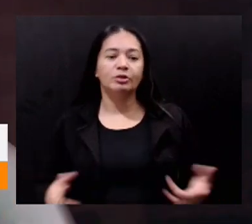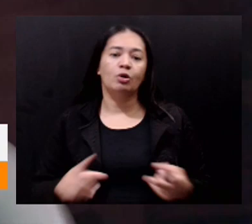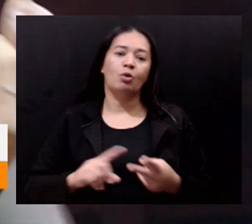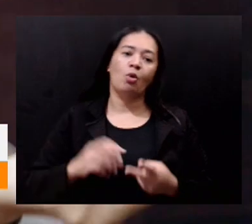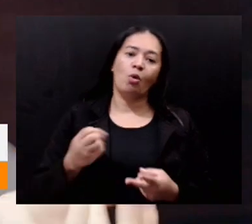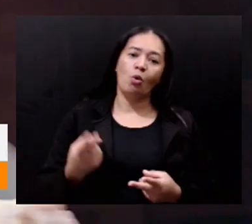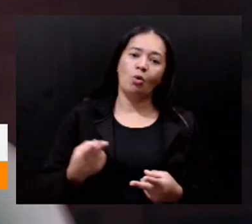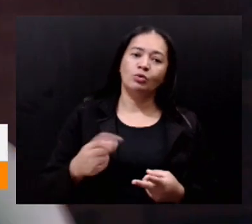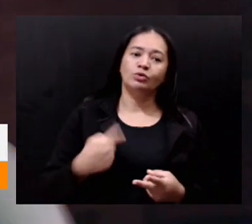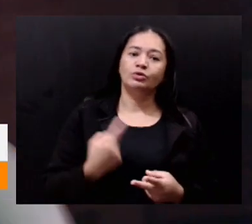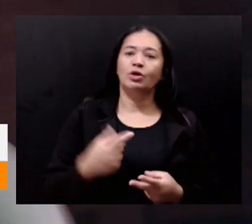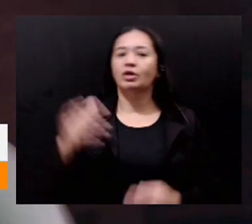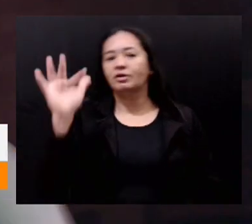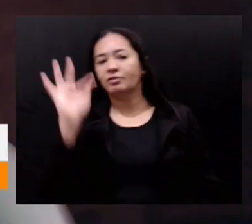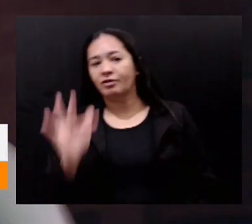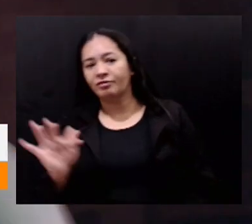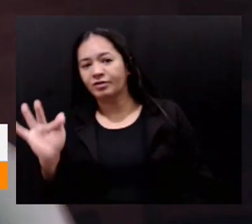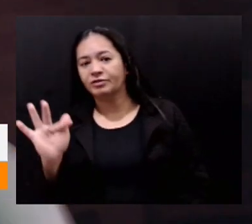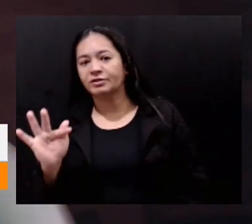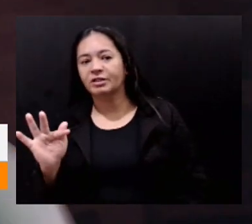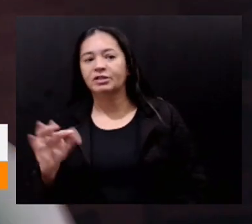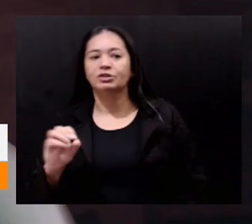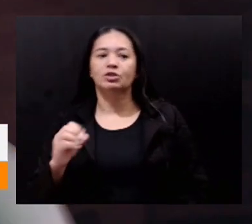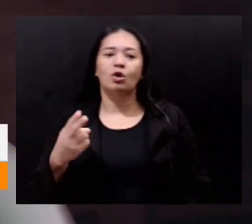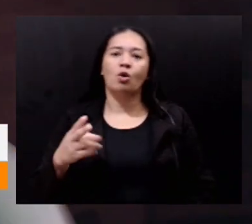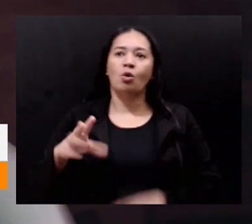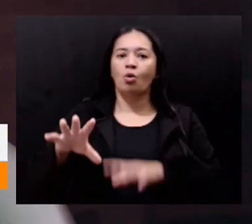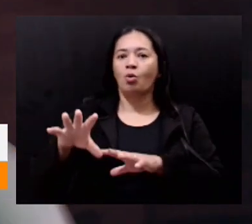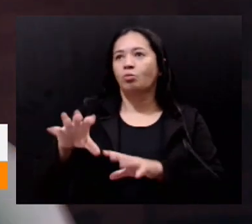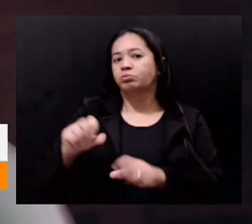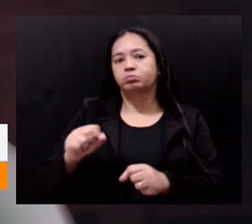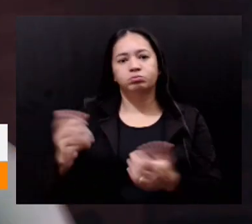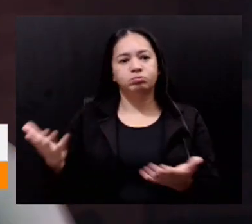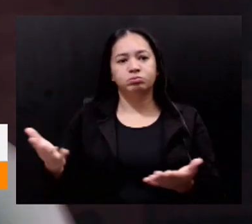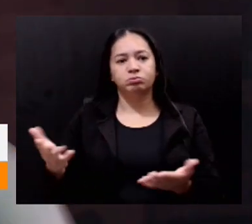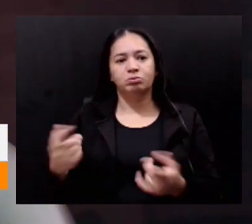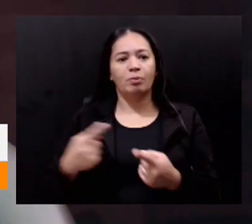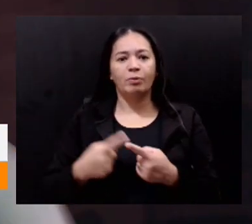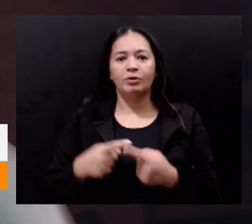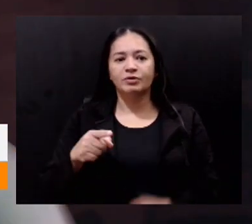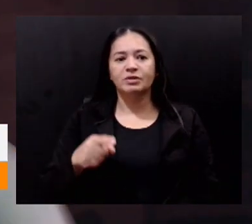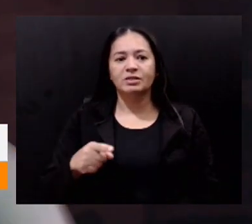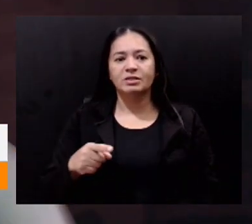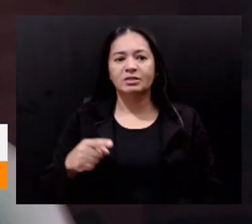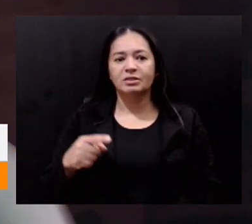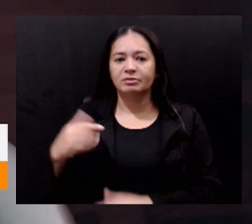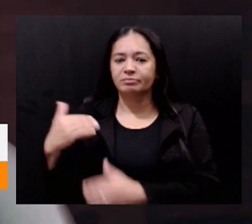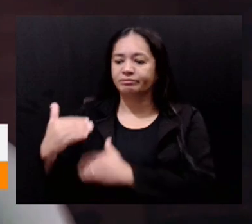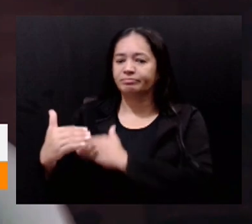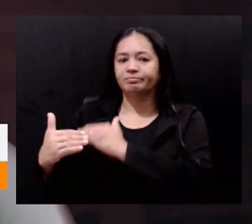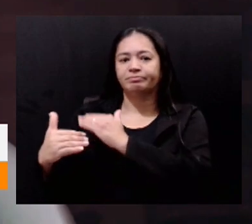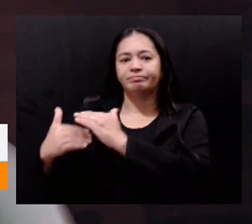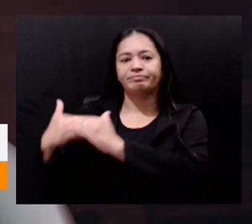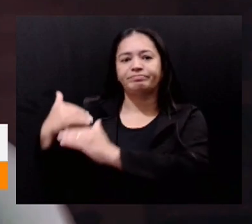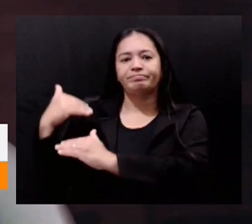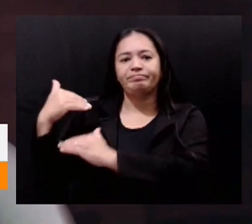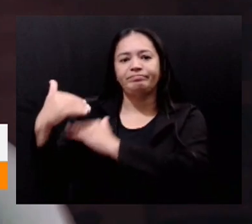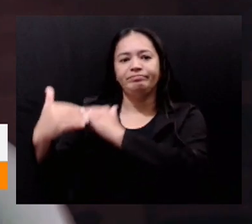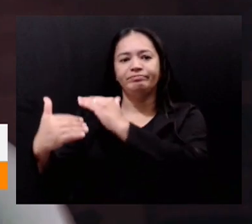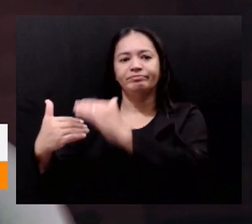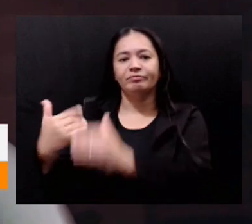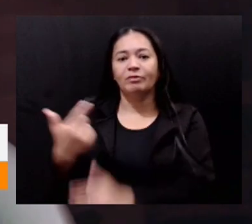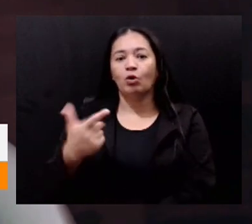faculdade, ou uma Uhum. graduação, uma pós-graduação. Por quê? Que você vai tendo um outro eu seu, é uma outra fase sua, e